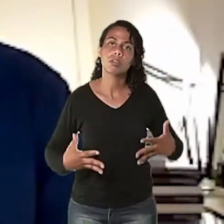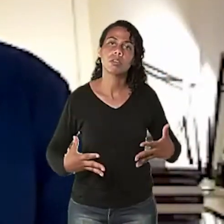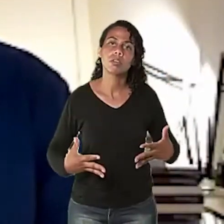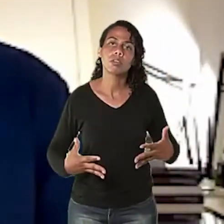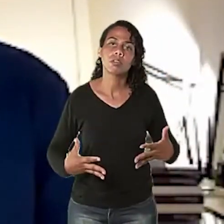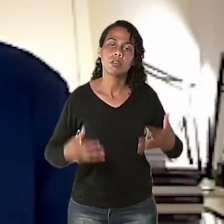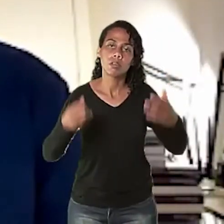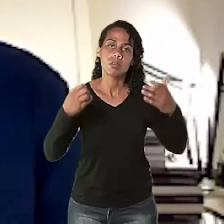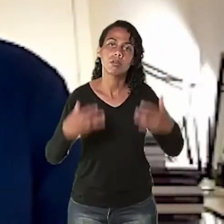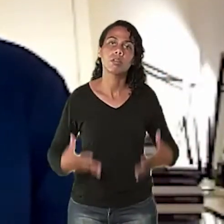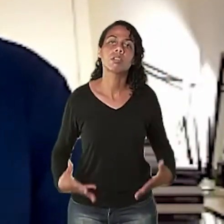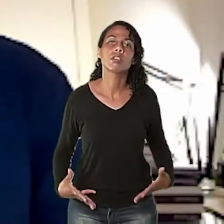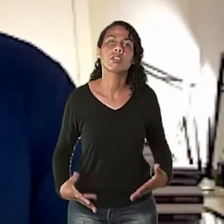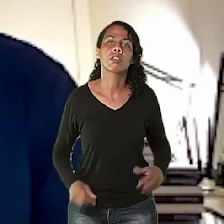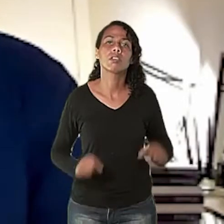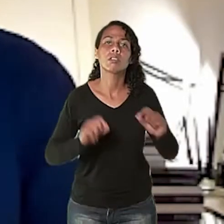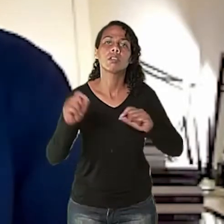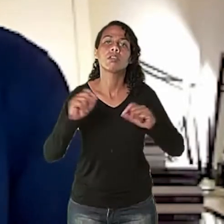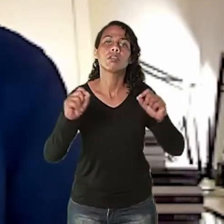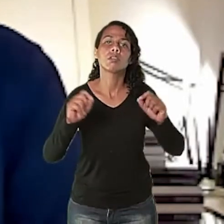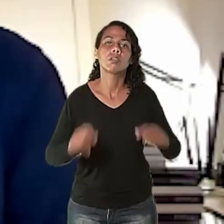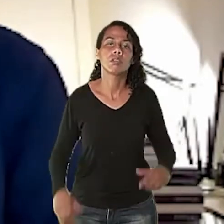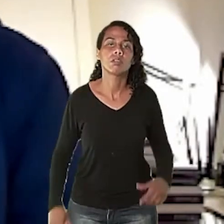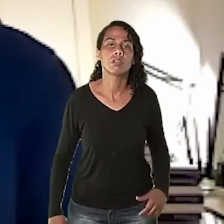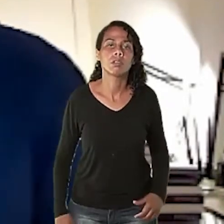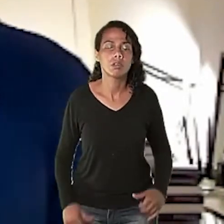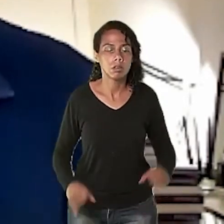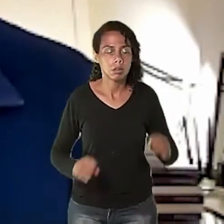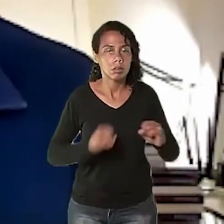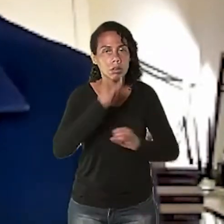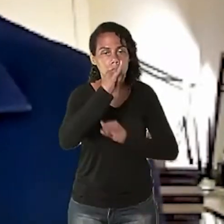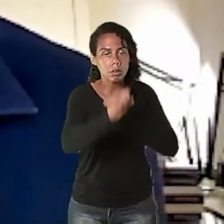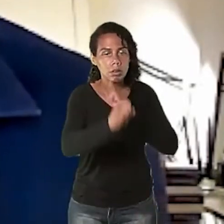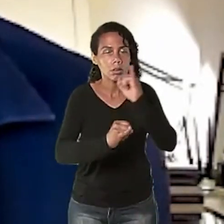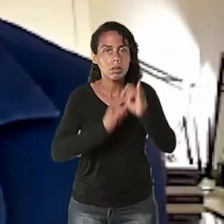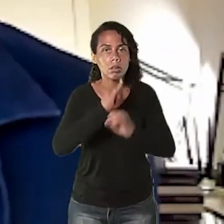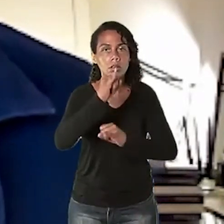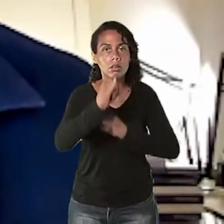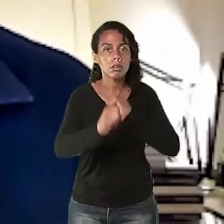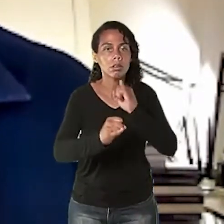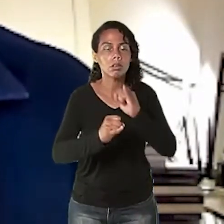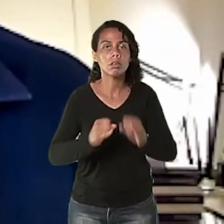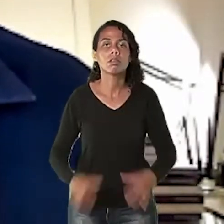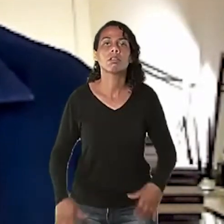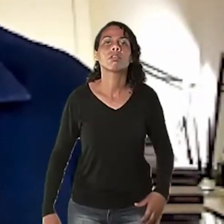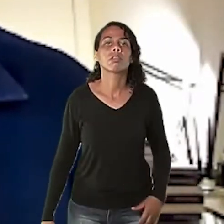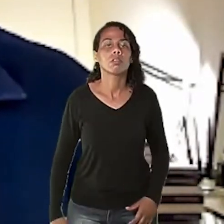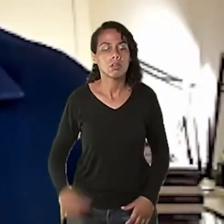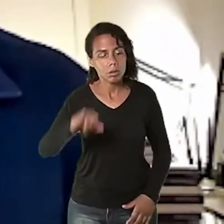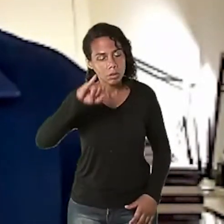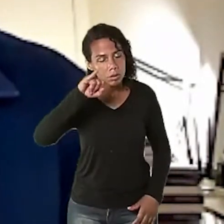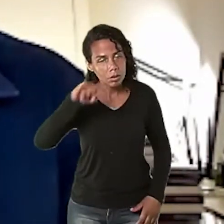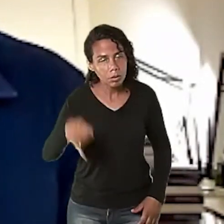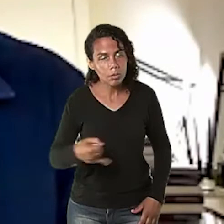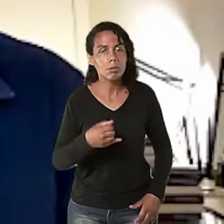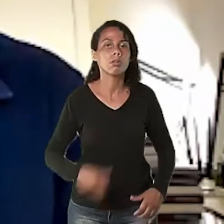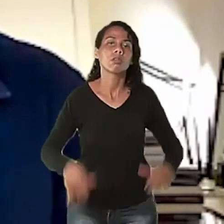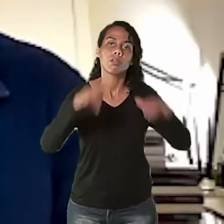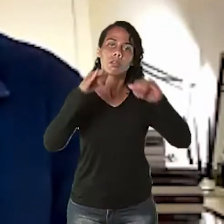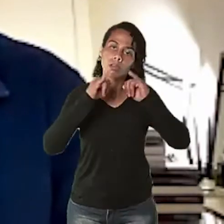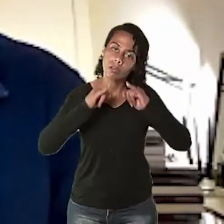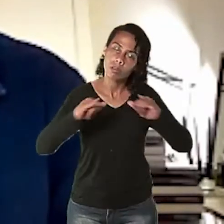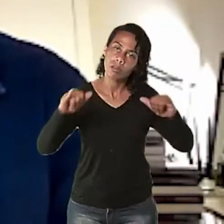Flanery online, né? Como é que você se perde na internet? Dá para se perder na internet? dá para caminhar a esmo na internet, dá para